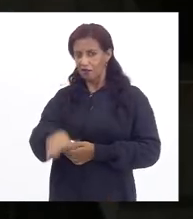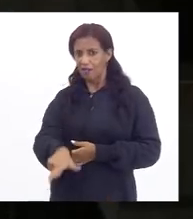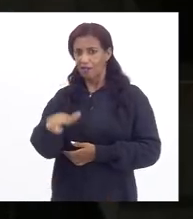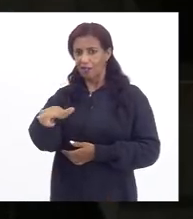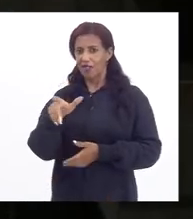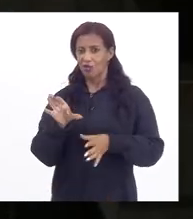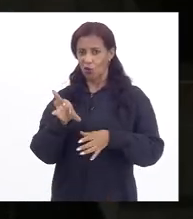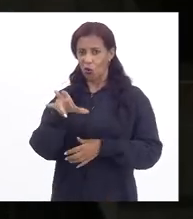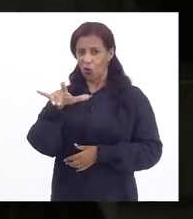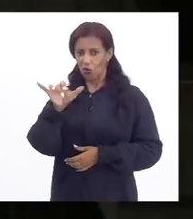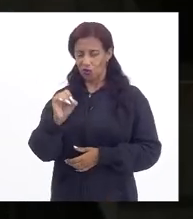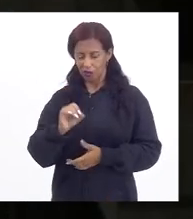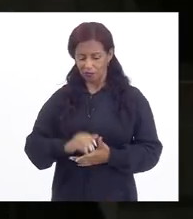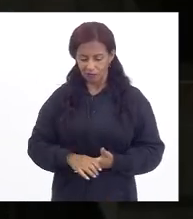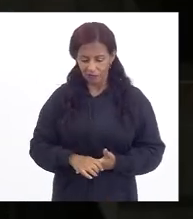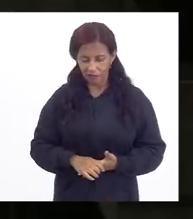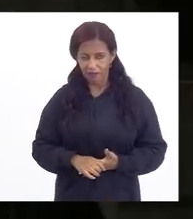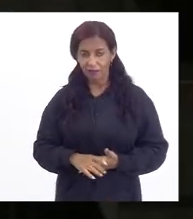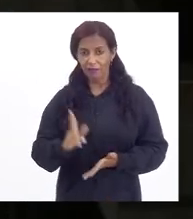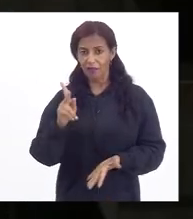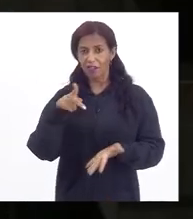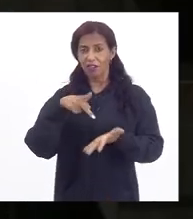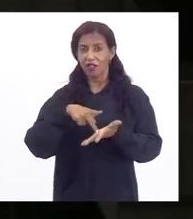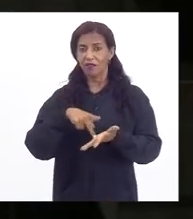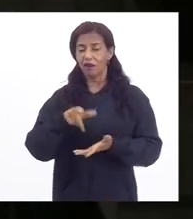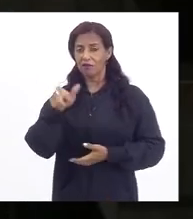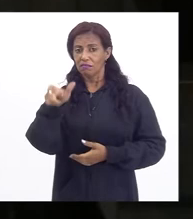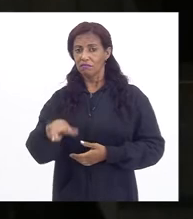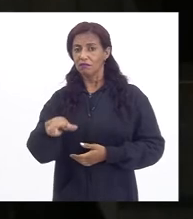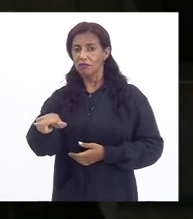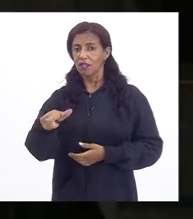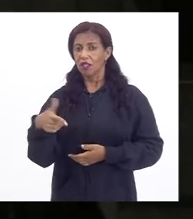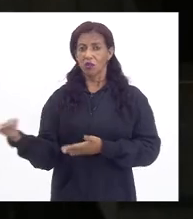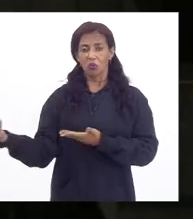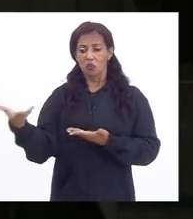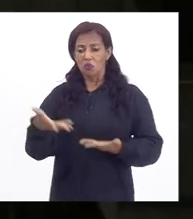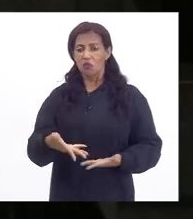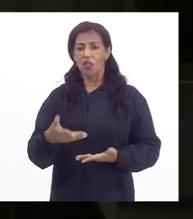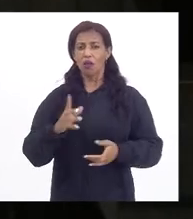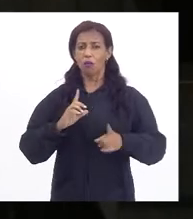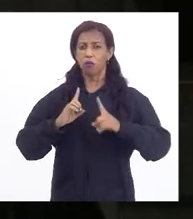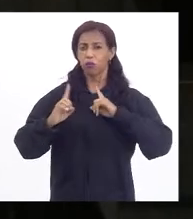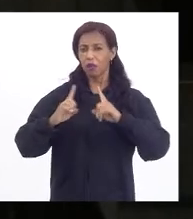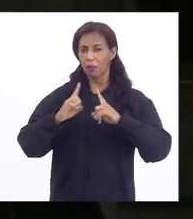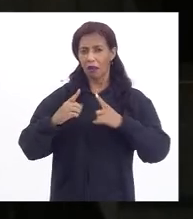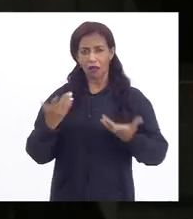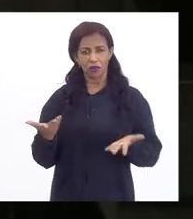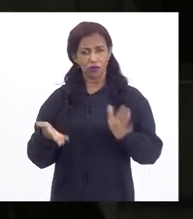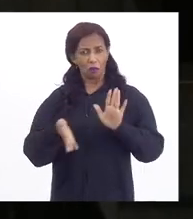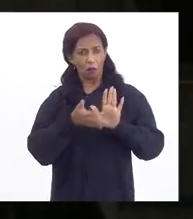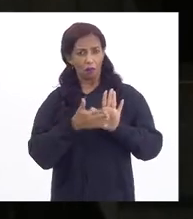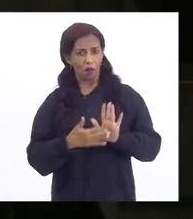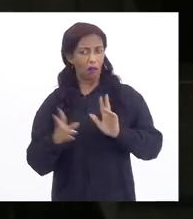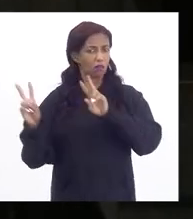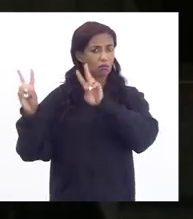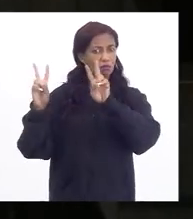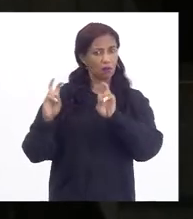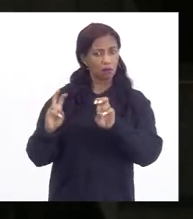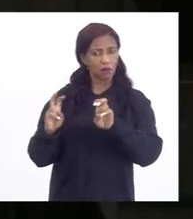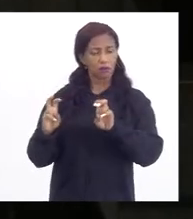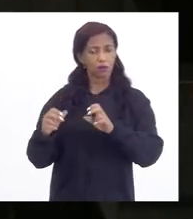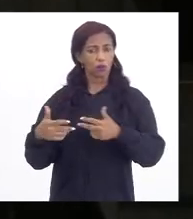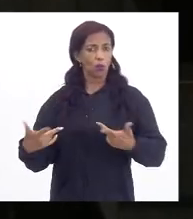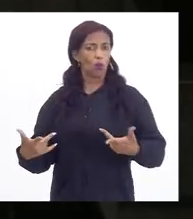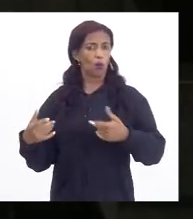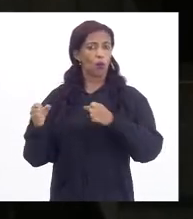desse Conselho, mas é que, de fato, ali não venham para o nosso debate, para a nossa pauta, temas sobre os quais